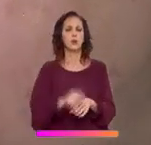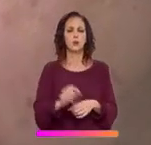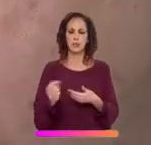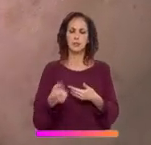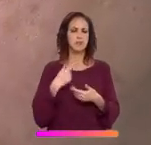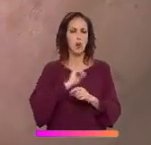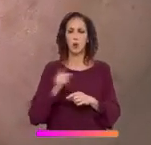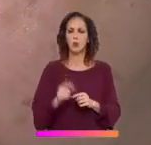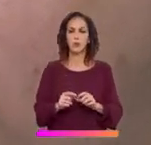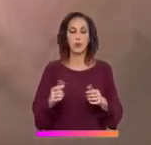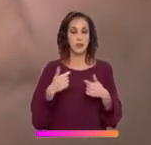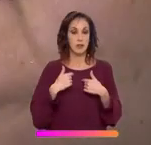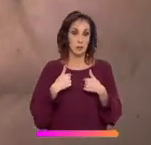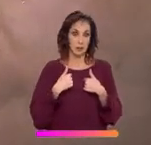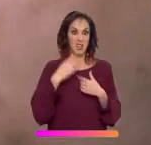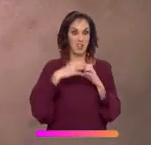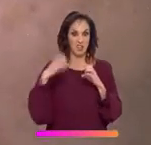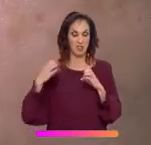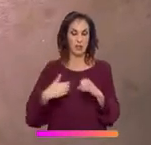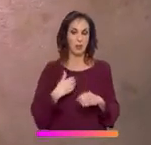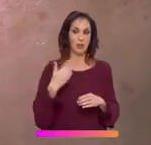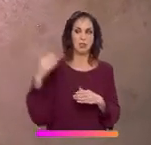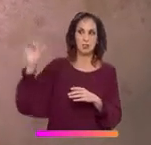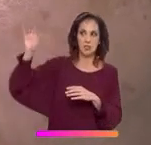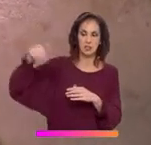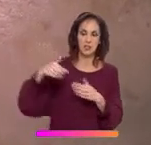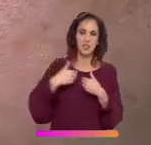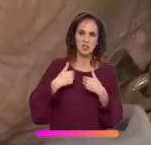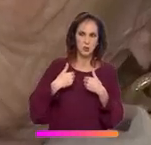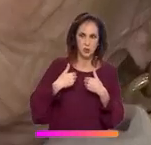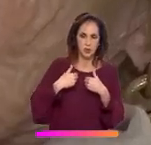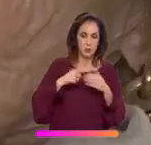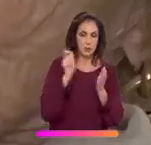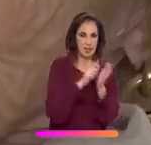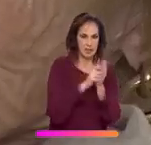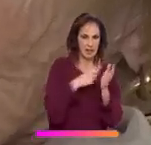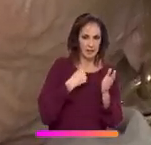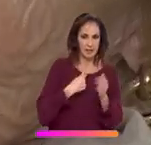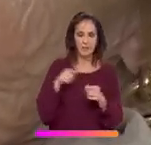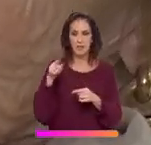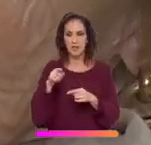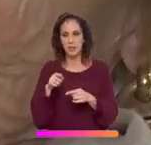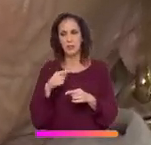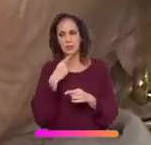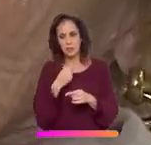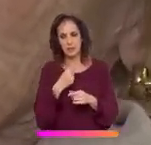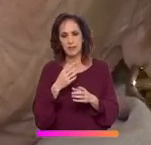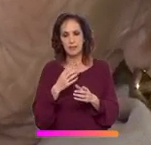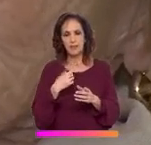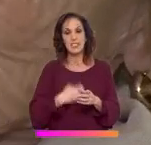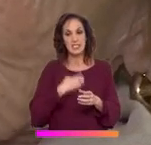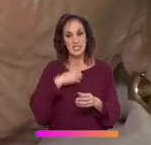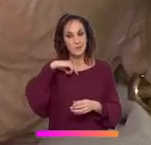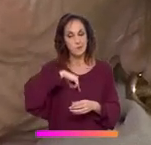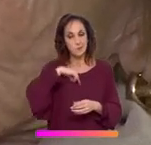para mim, foi complicado. Eu tive que pedir para me fazerem, para agendarem. Eu tenho de confessar, porque sinto na pele, que,